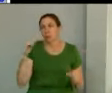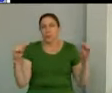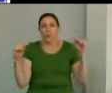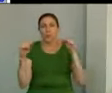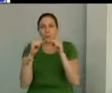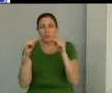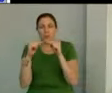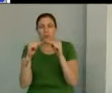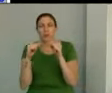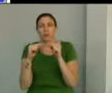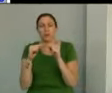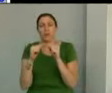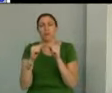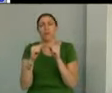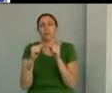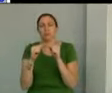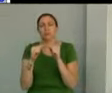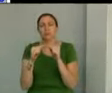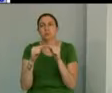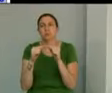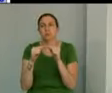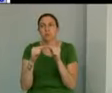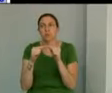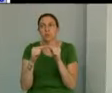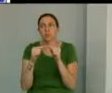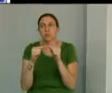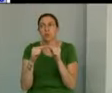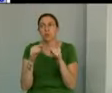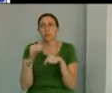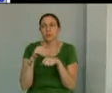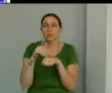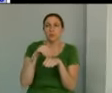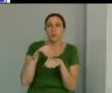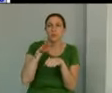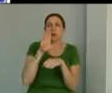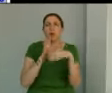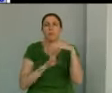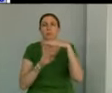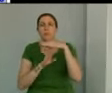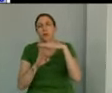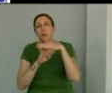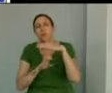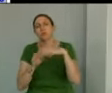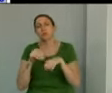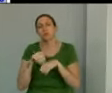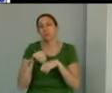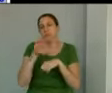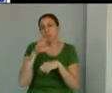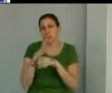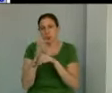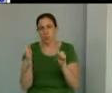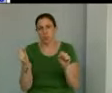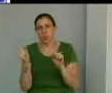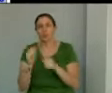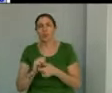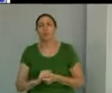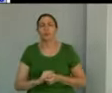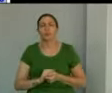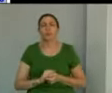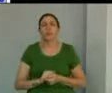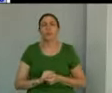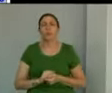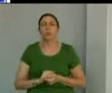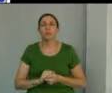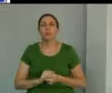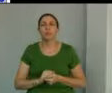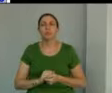acordo com o índice de participação. Então, quanto maior a participação, maior o retorno. Então, para o município de Erechim, há uma